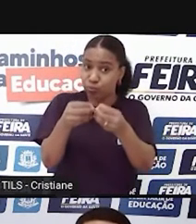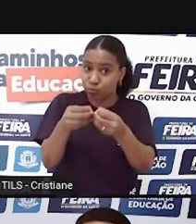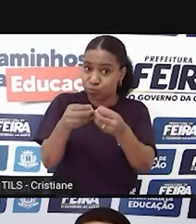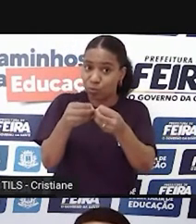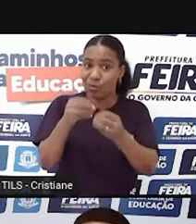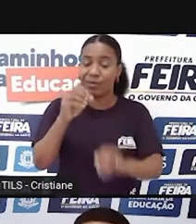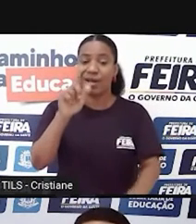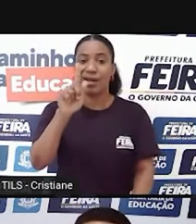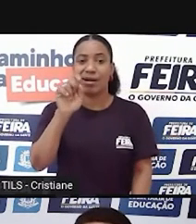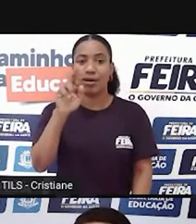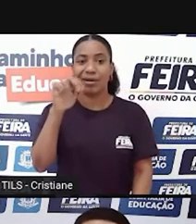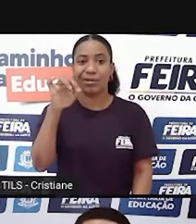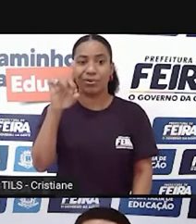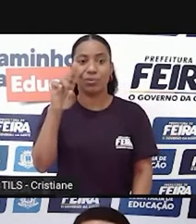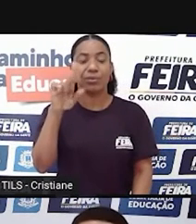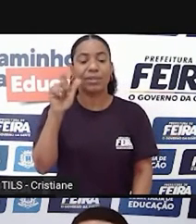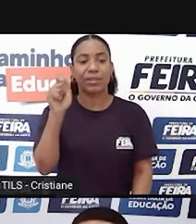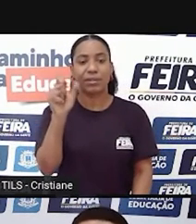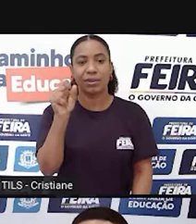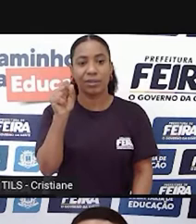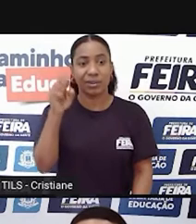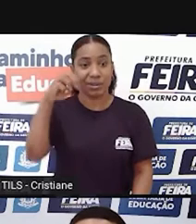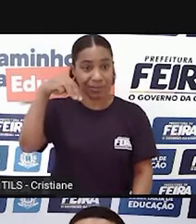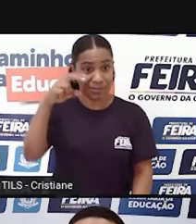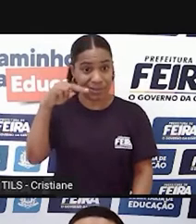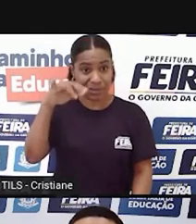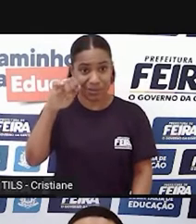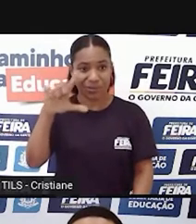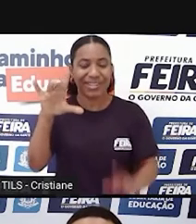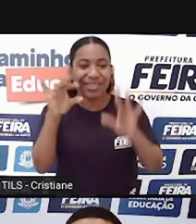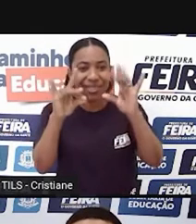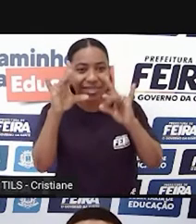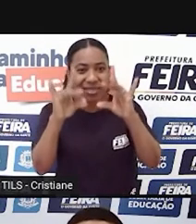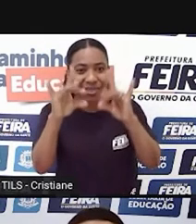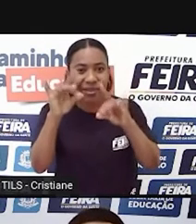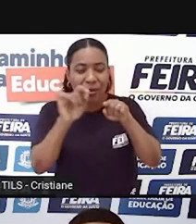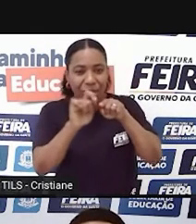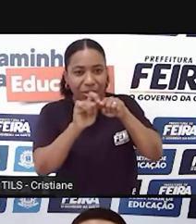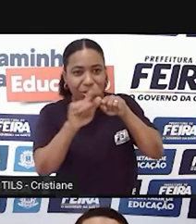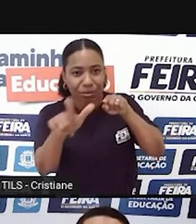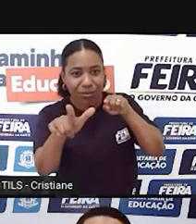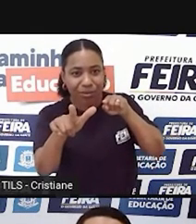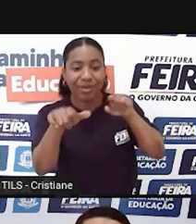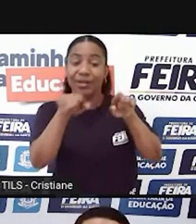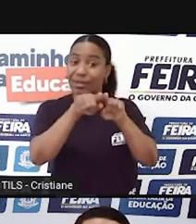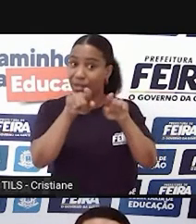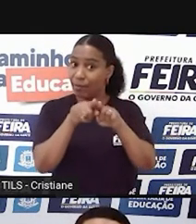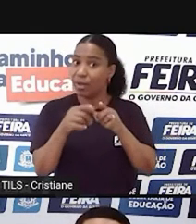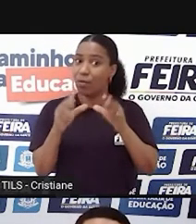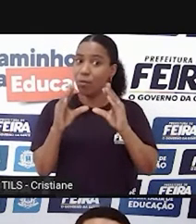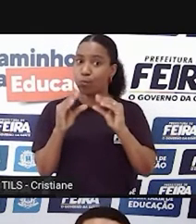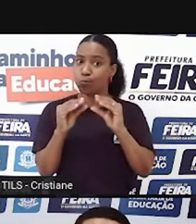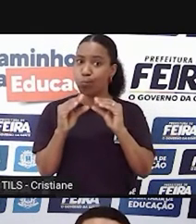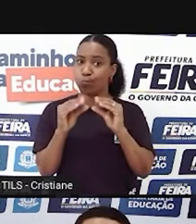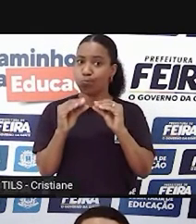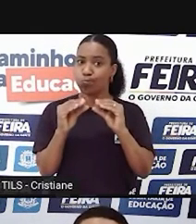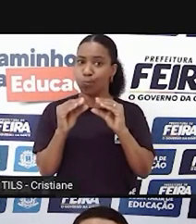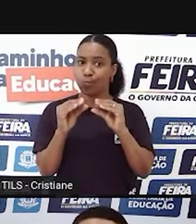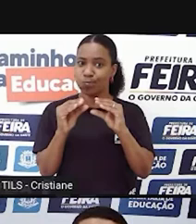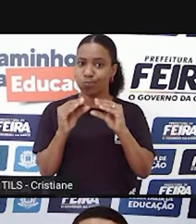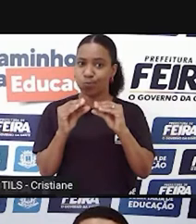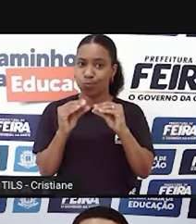a maior parte do líquido que é liberado depois de uma relação sexual. Tem a próstata, que produz um líquido também, que permite